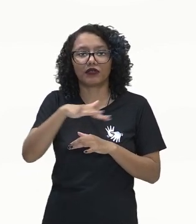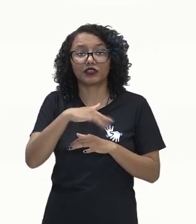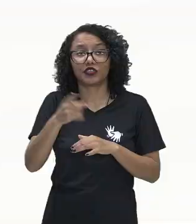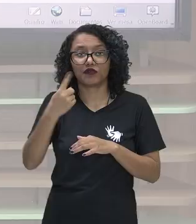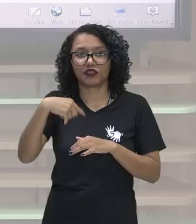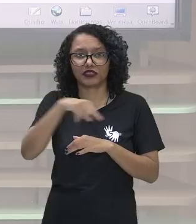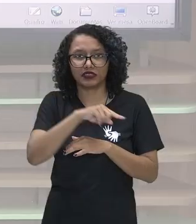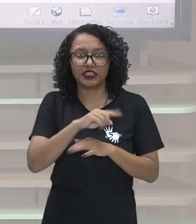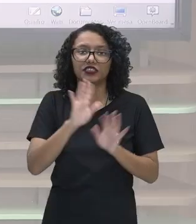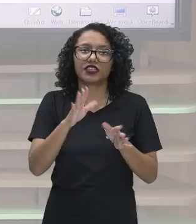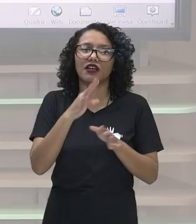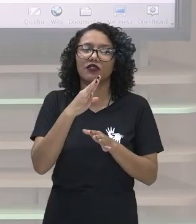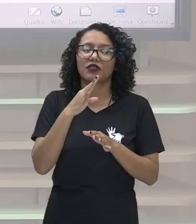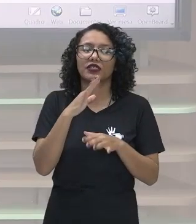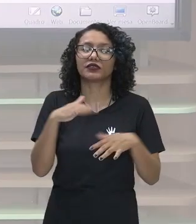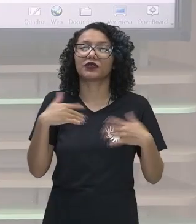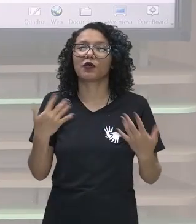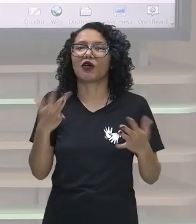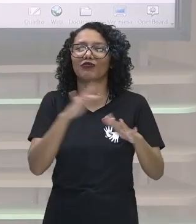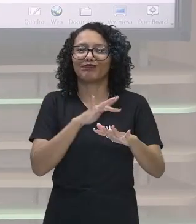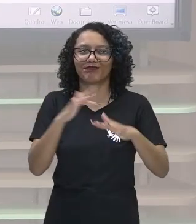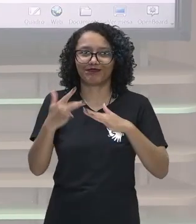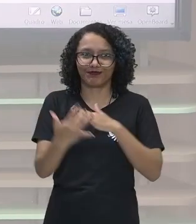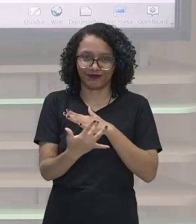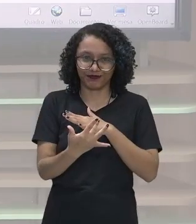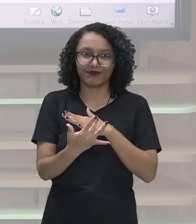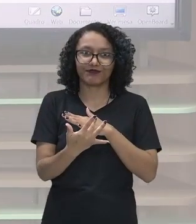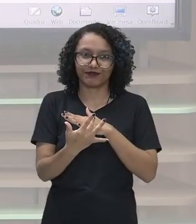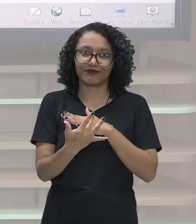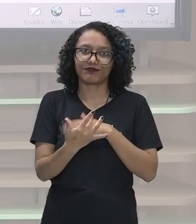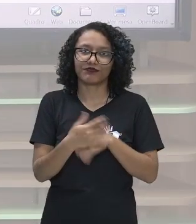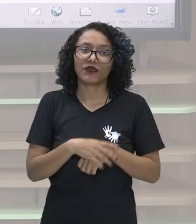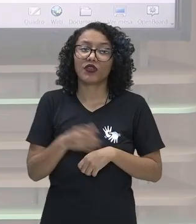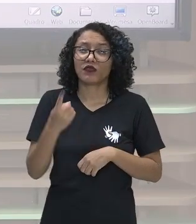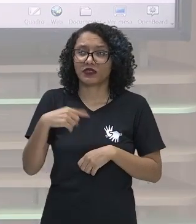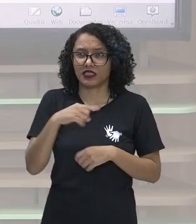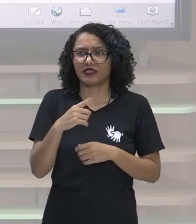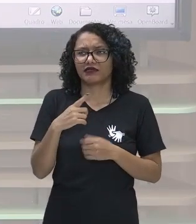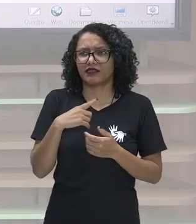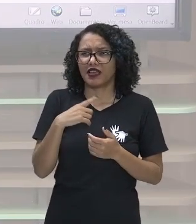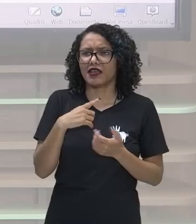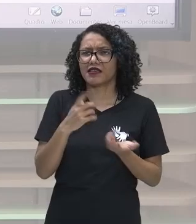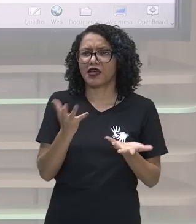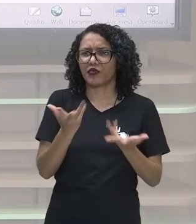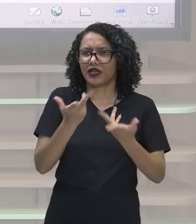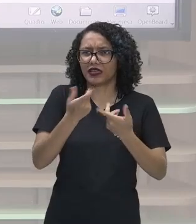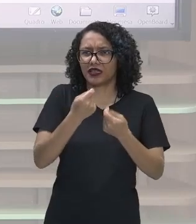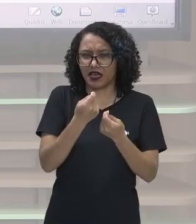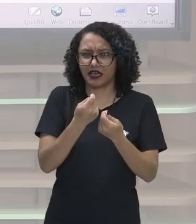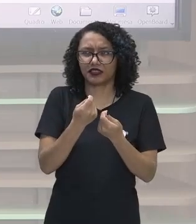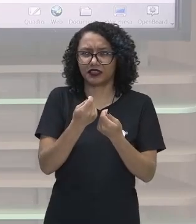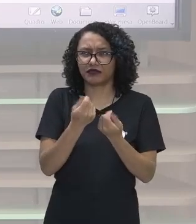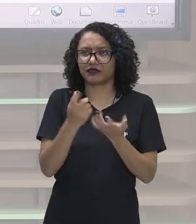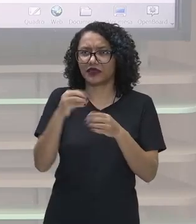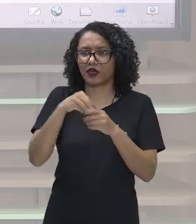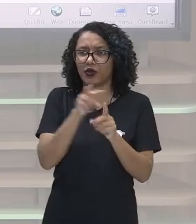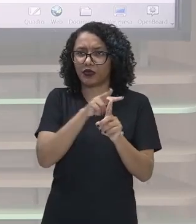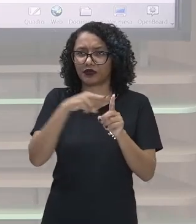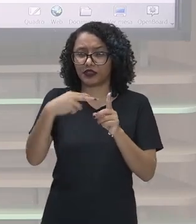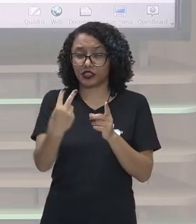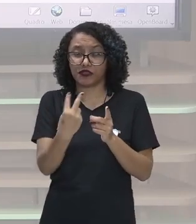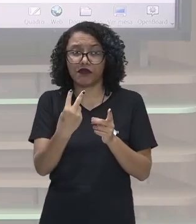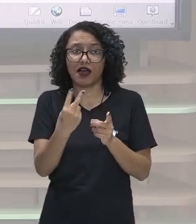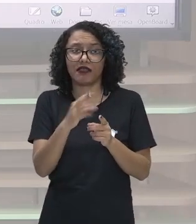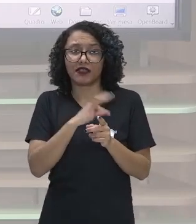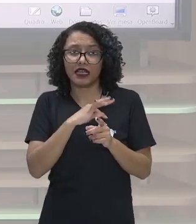redes sociais. Então, vocês têm habilidades, tanto do ponto de vista técnico, como do ponto de vista de relações